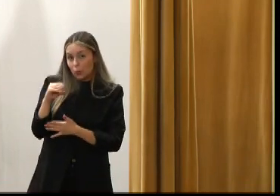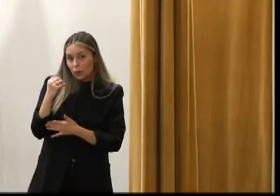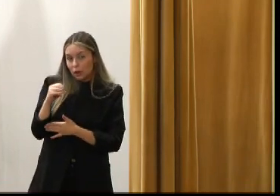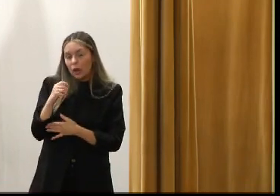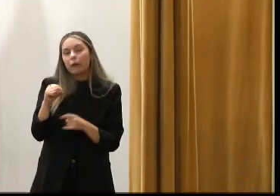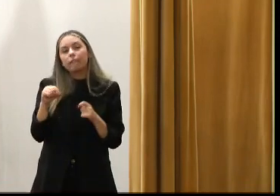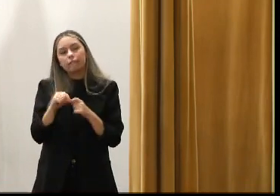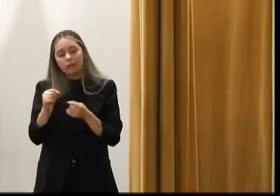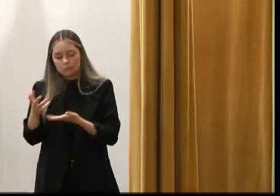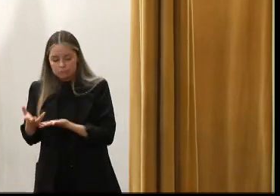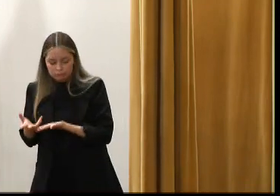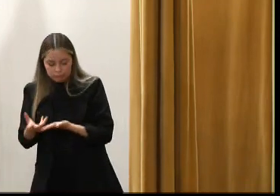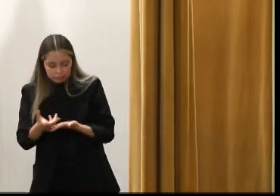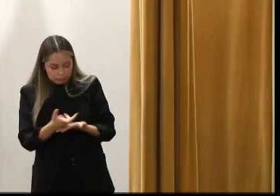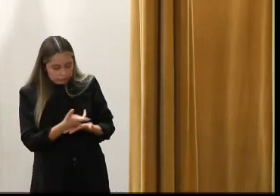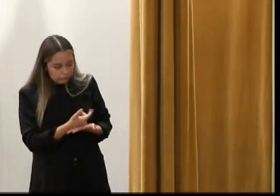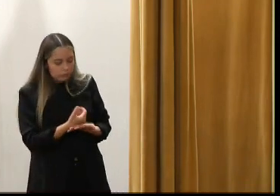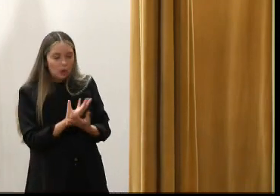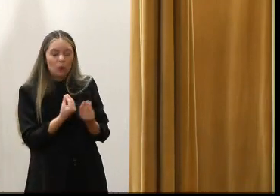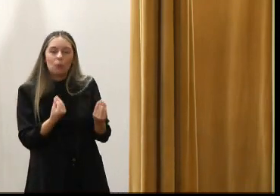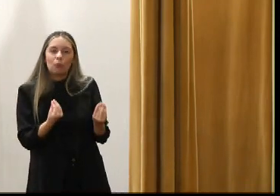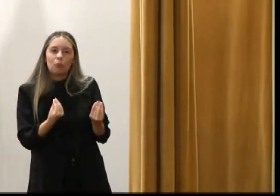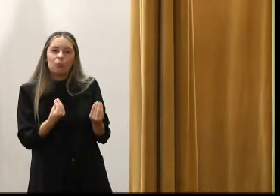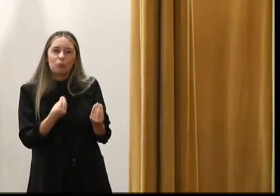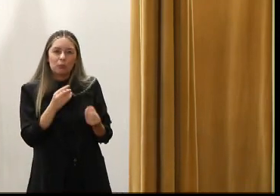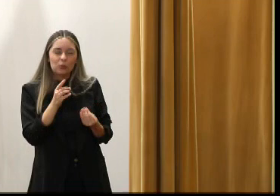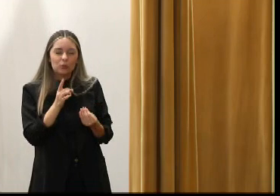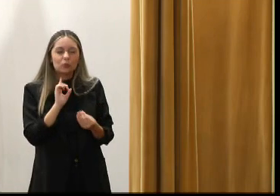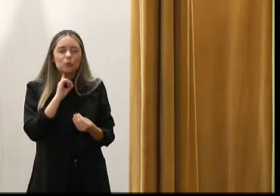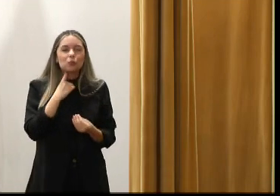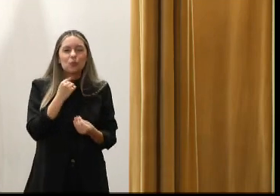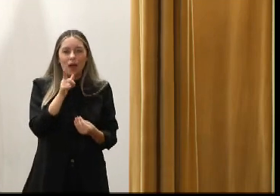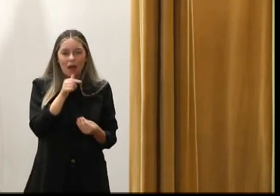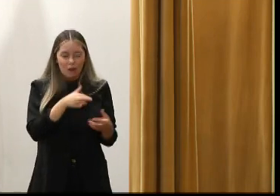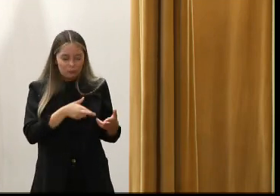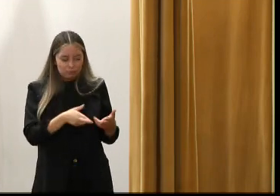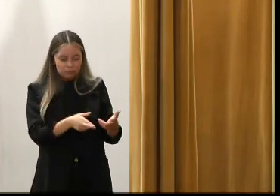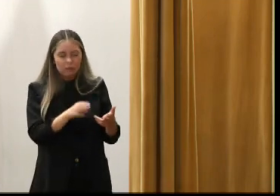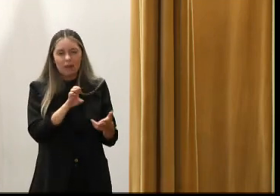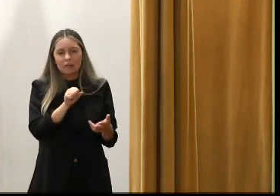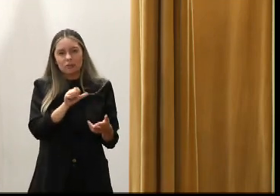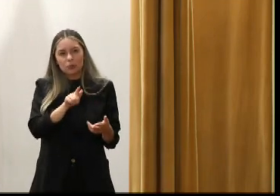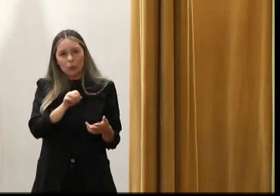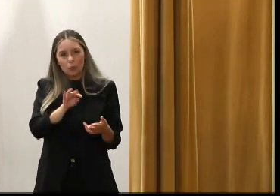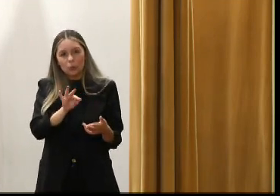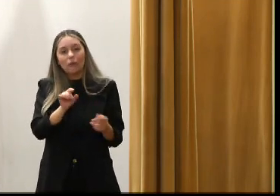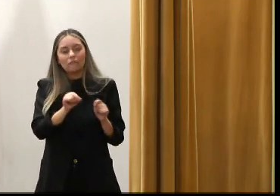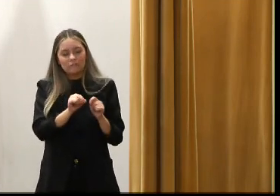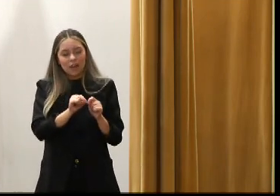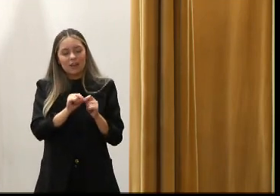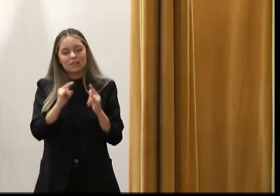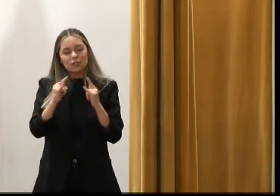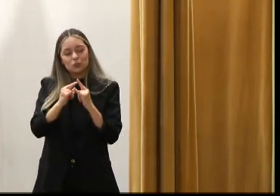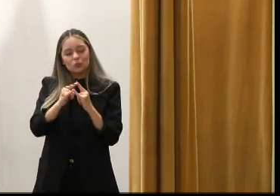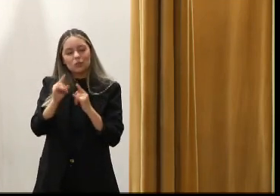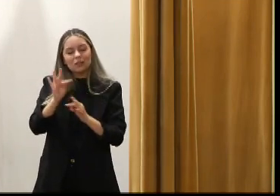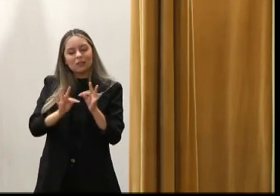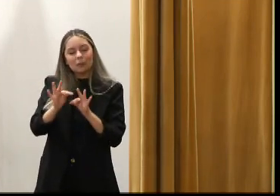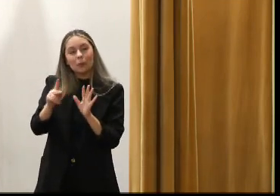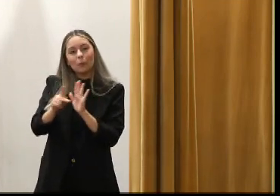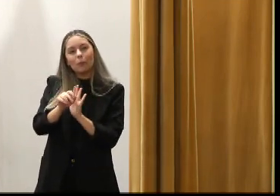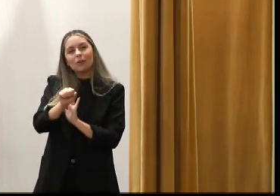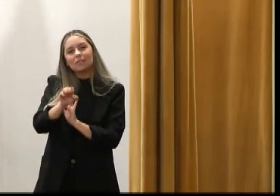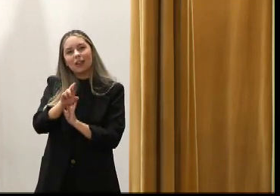fez o recolhimento de grande parte do nosso esgoto local, implantou a estação de tratamento de esgotos da Serraria, e